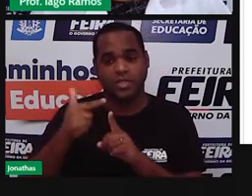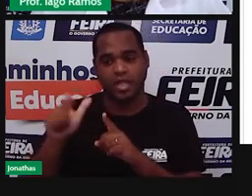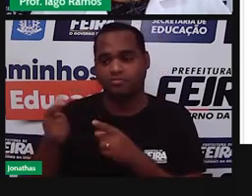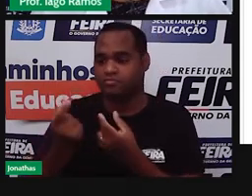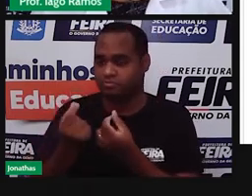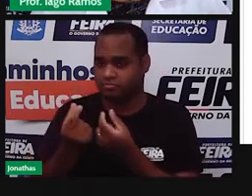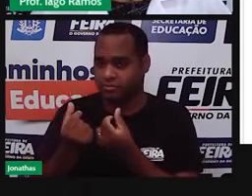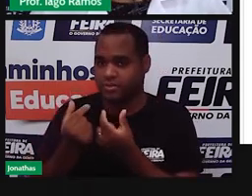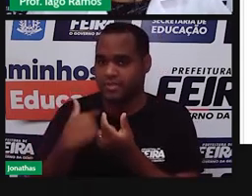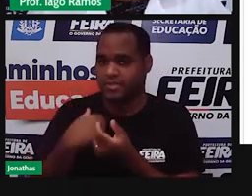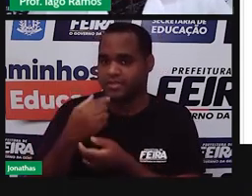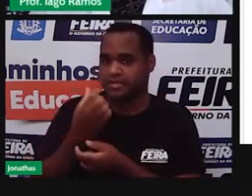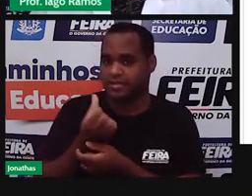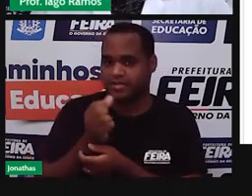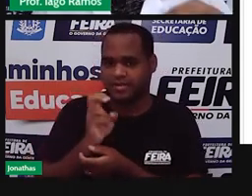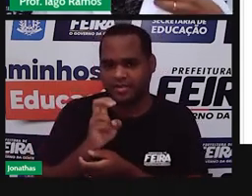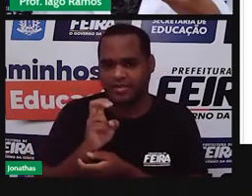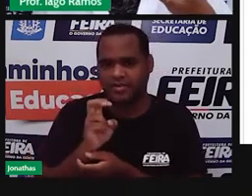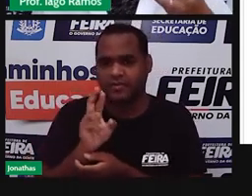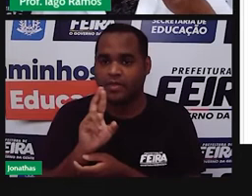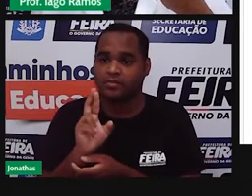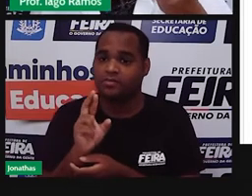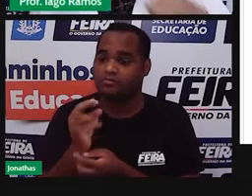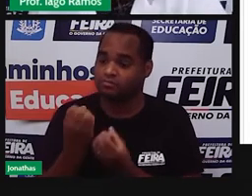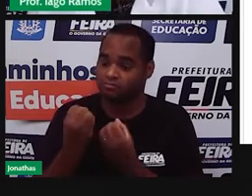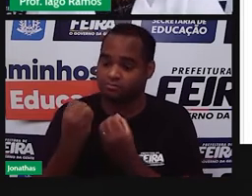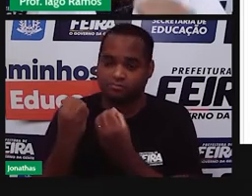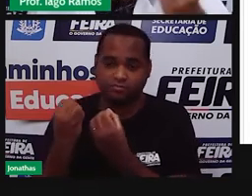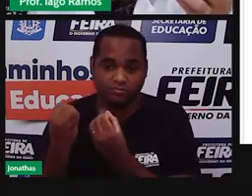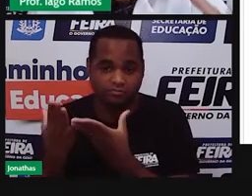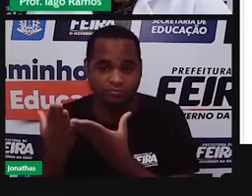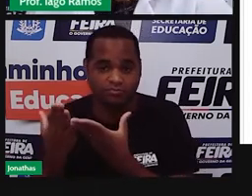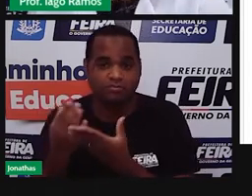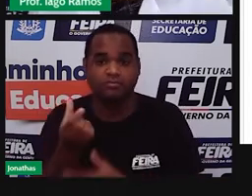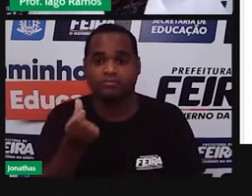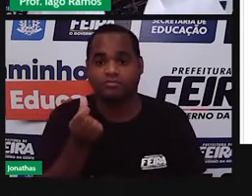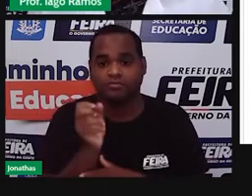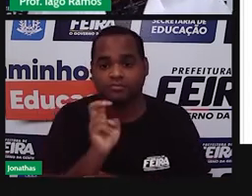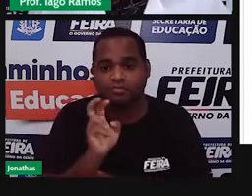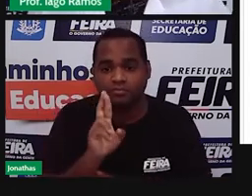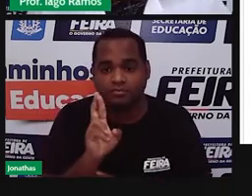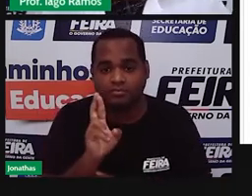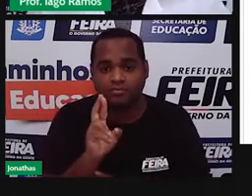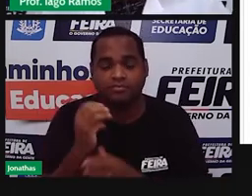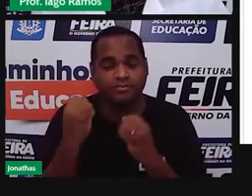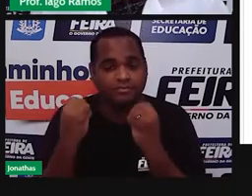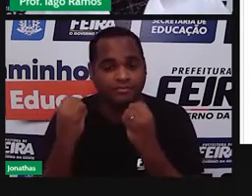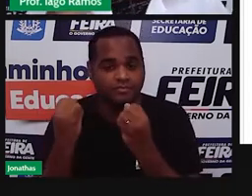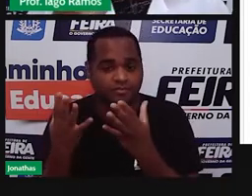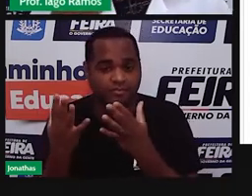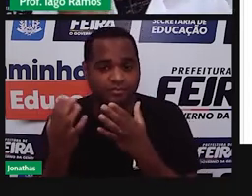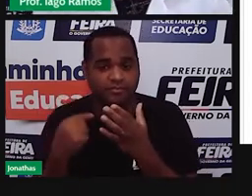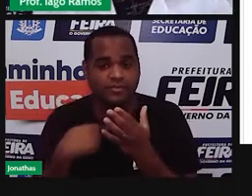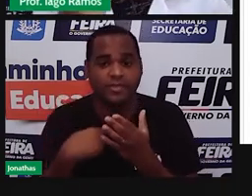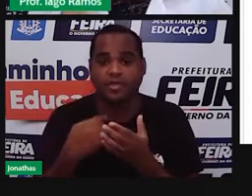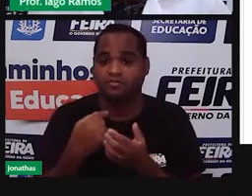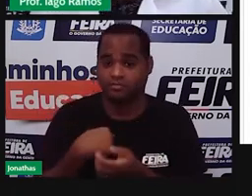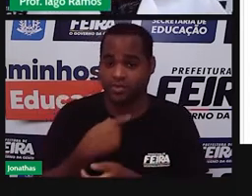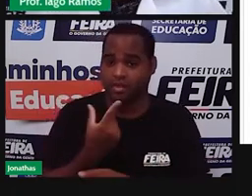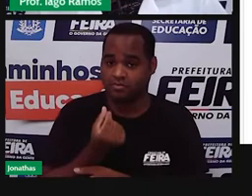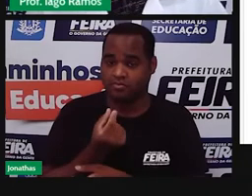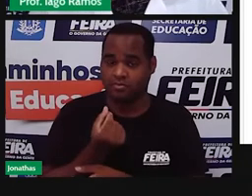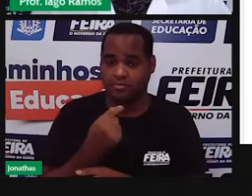a quantia de 65. Se eu devolvi essa quantia de 65, é porque eu tinha